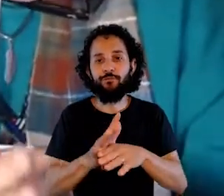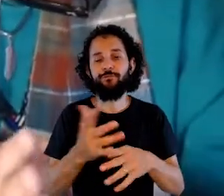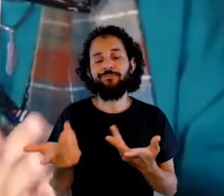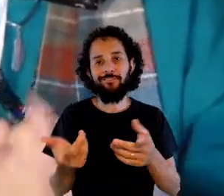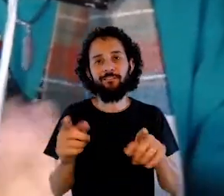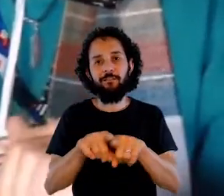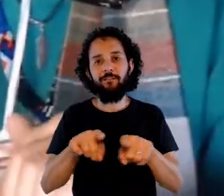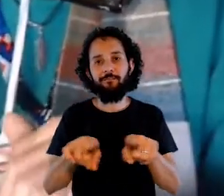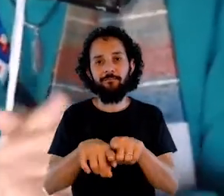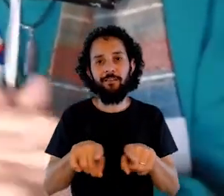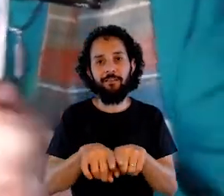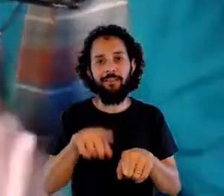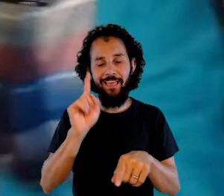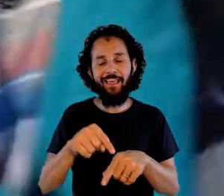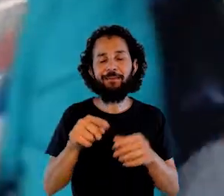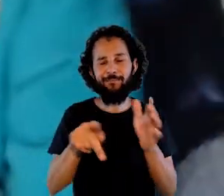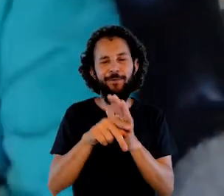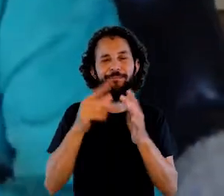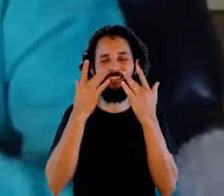também.